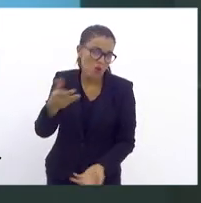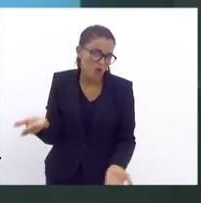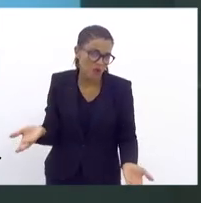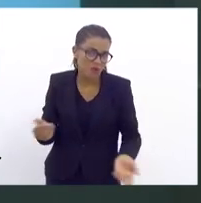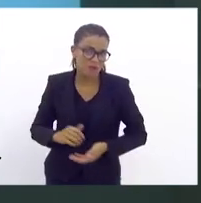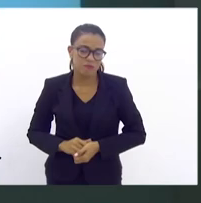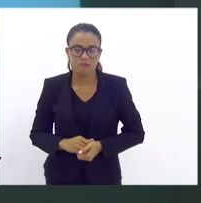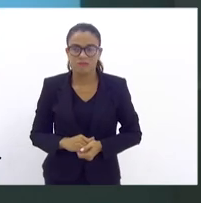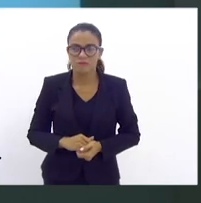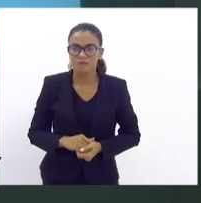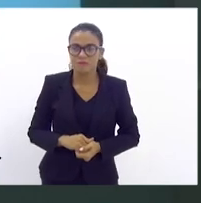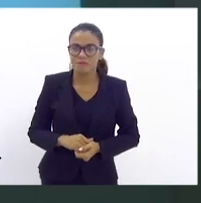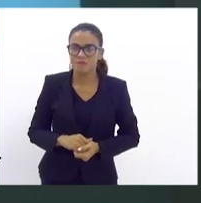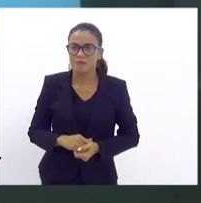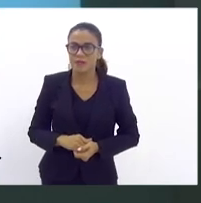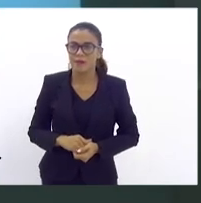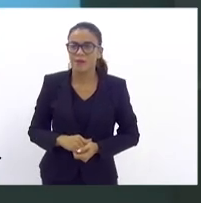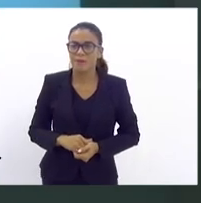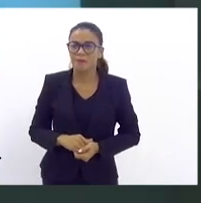favor